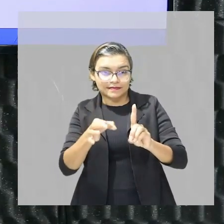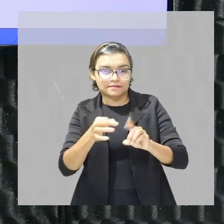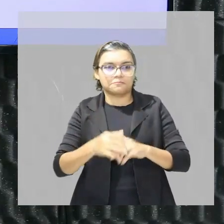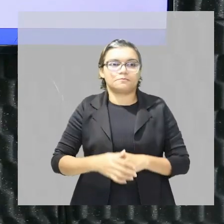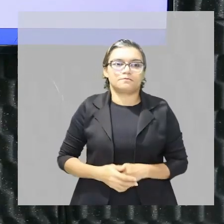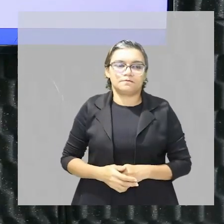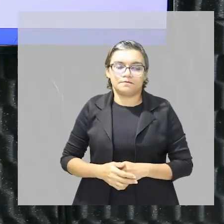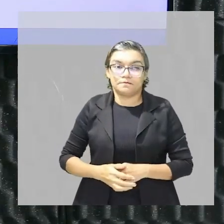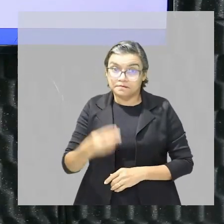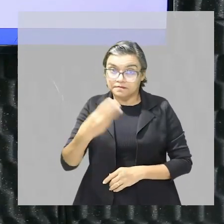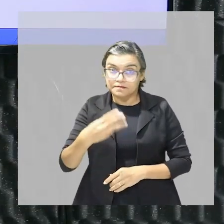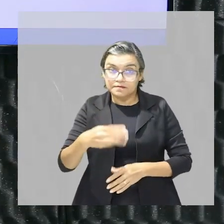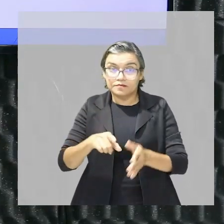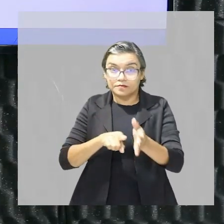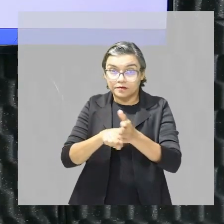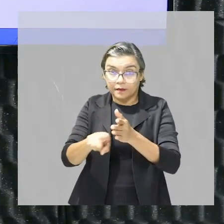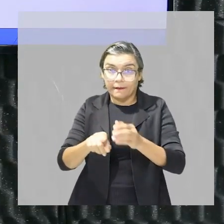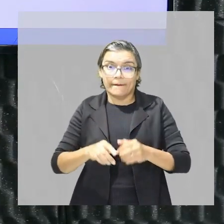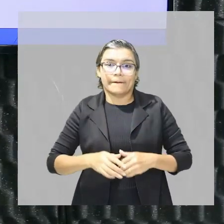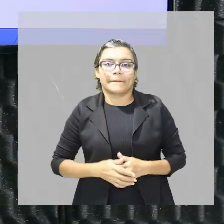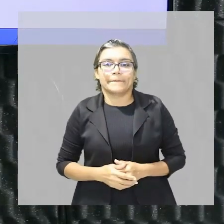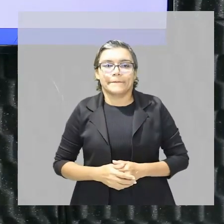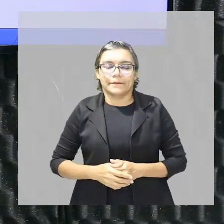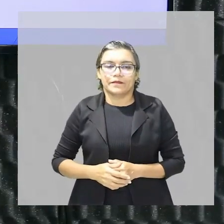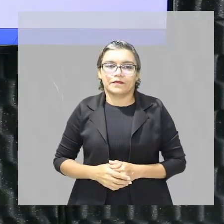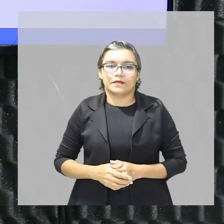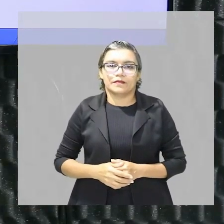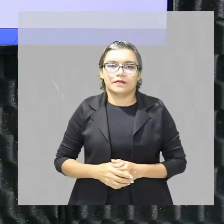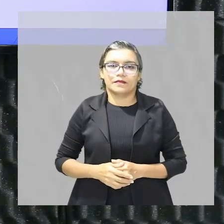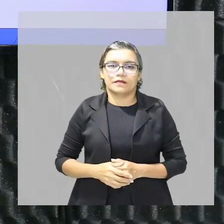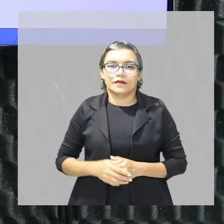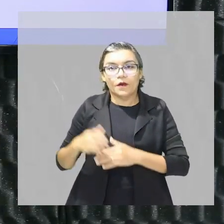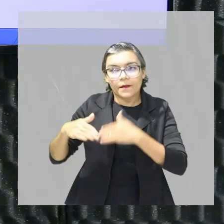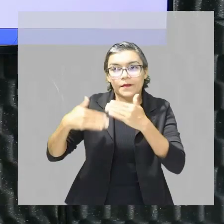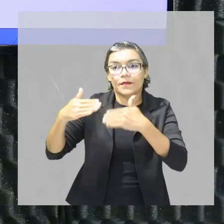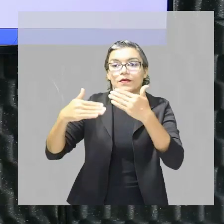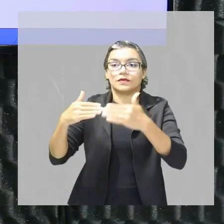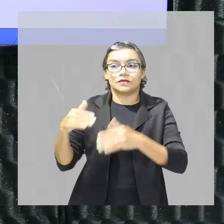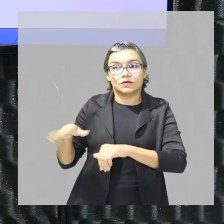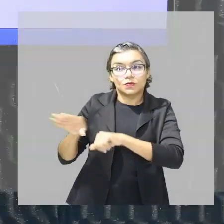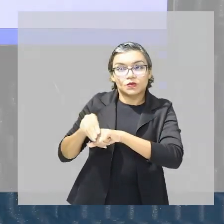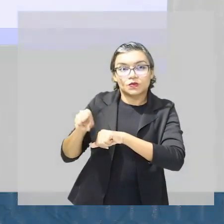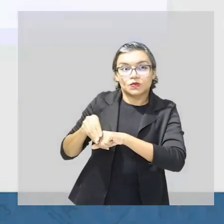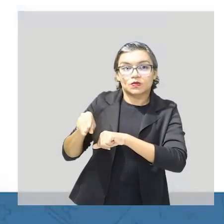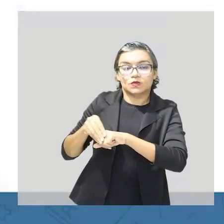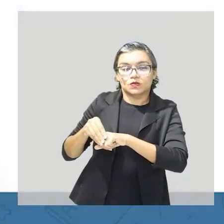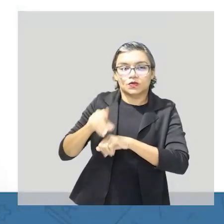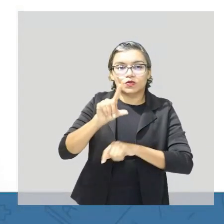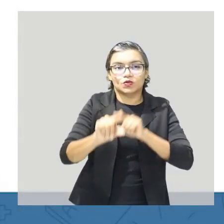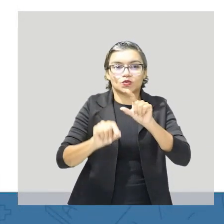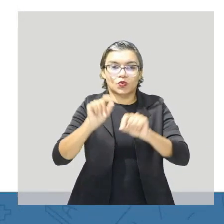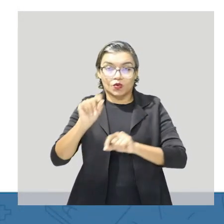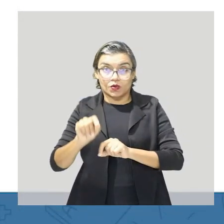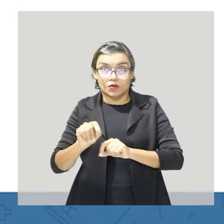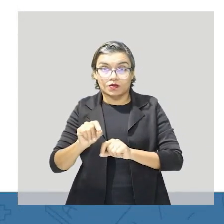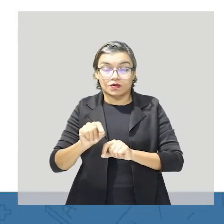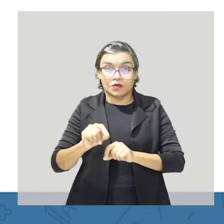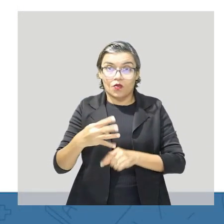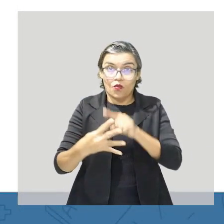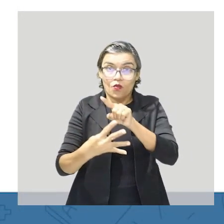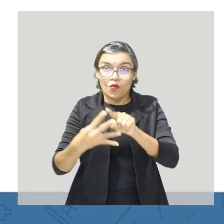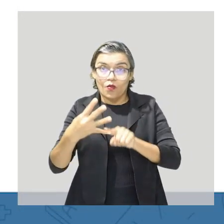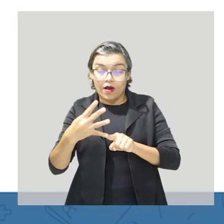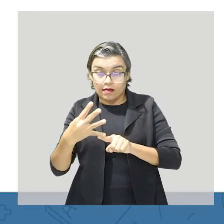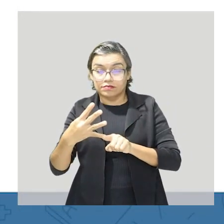na terceira questão no que se refere ao processo de conhecimento Podemos destacar quatro elementos